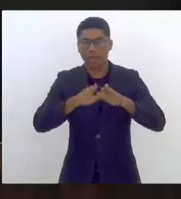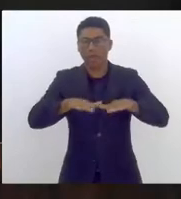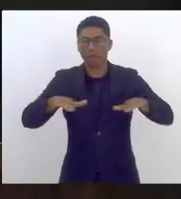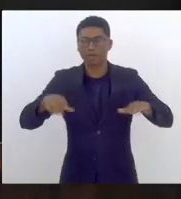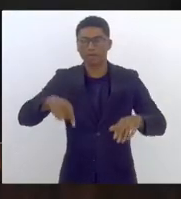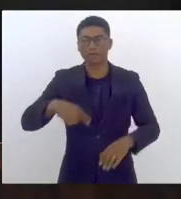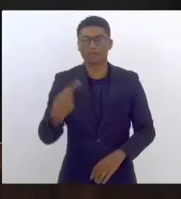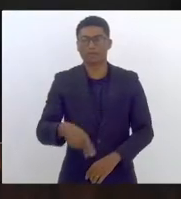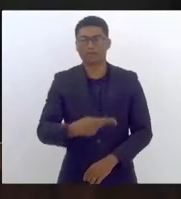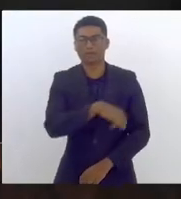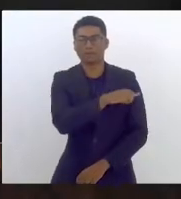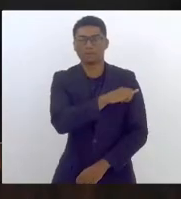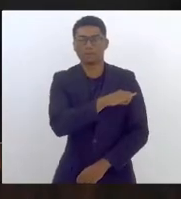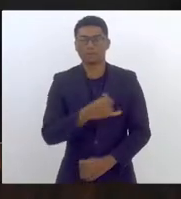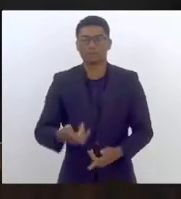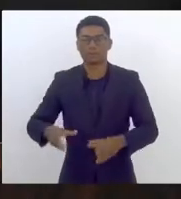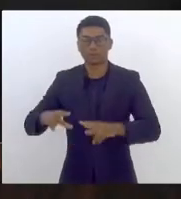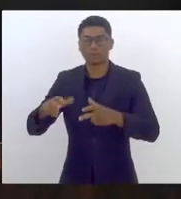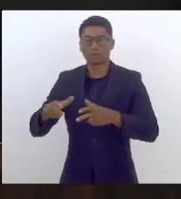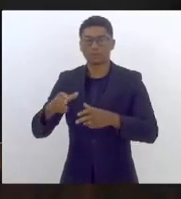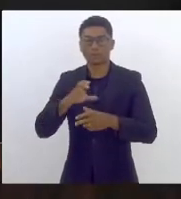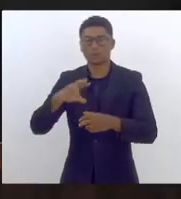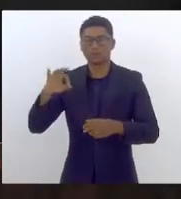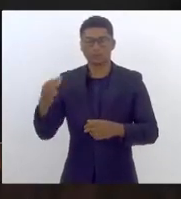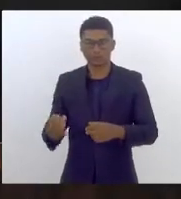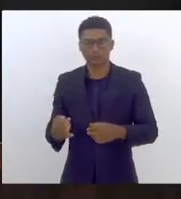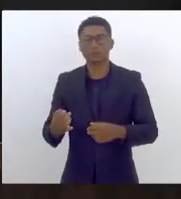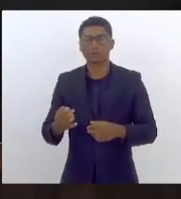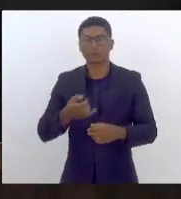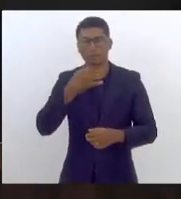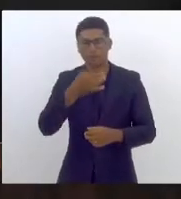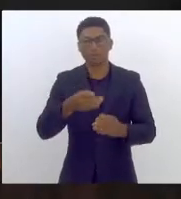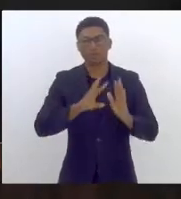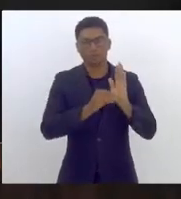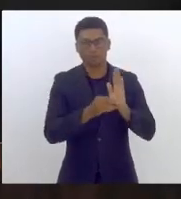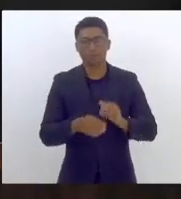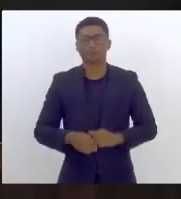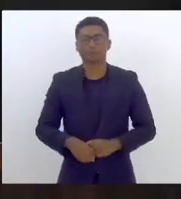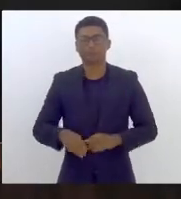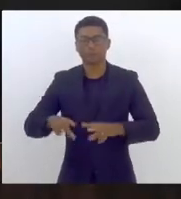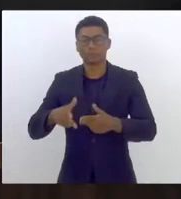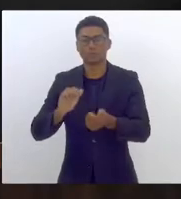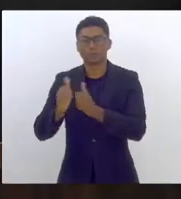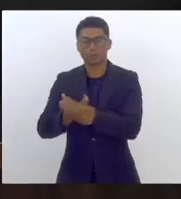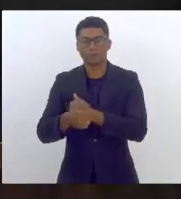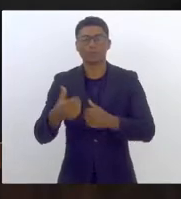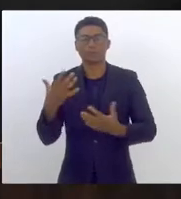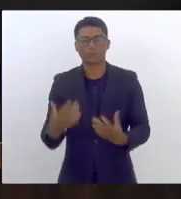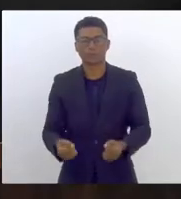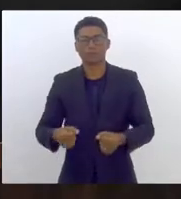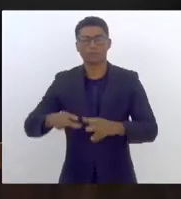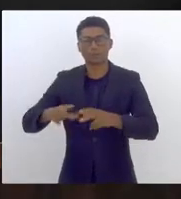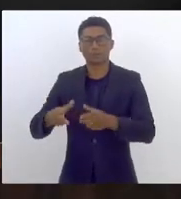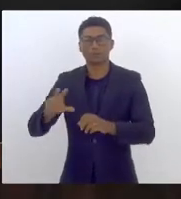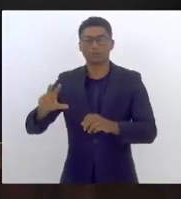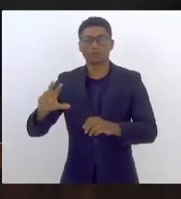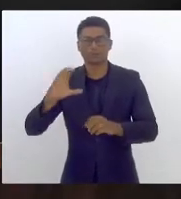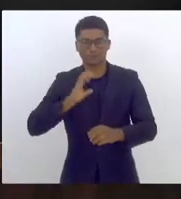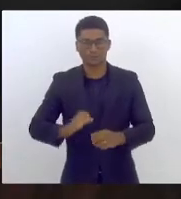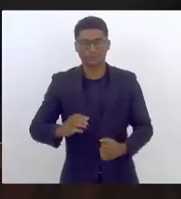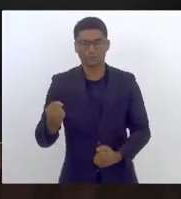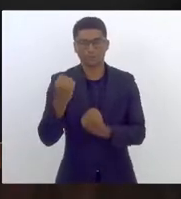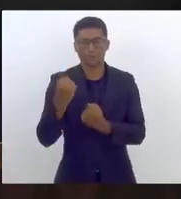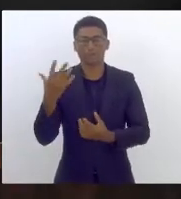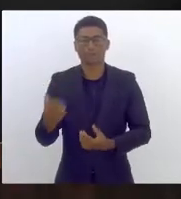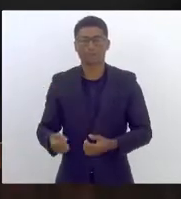Janeiro pareceres da comissão de construção Justiça pela condicionalidade com emendas esporte lazer favorável de Defesa Civil favorável de educação